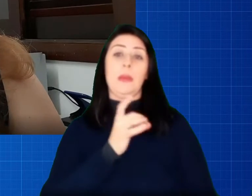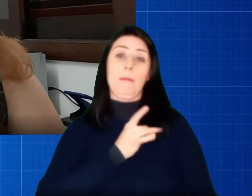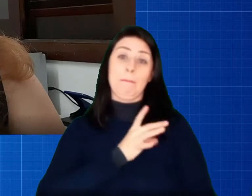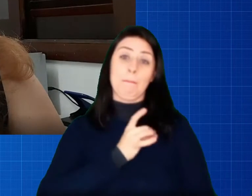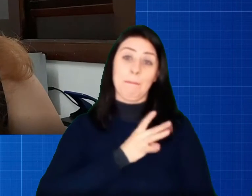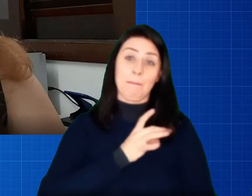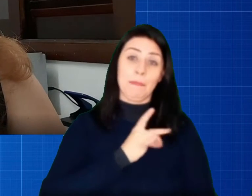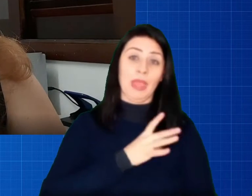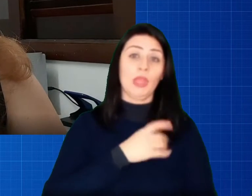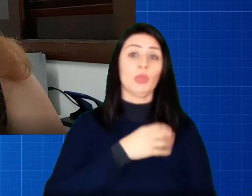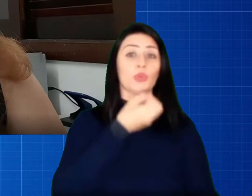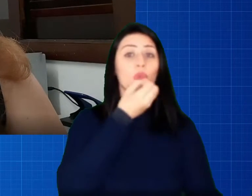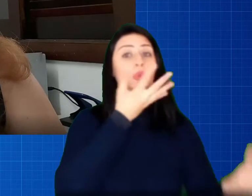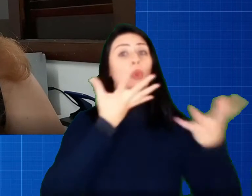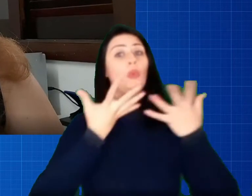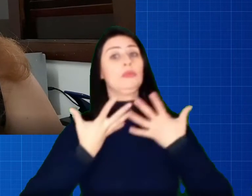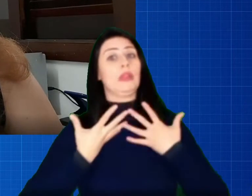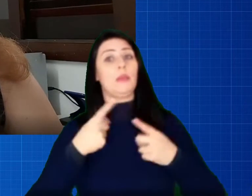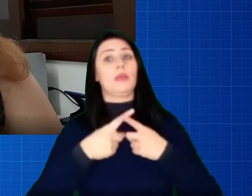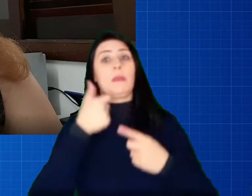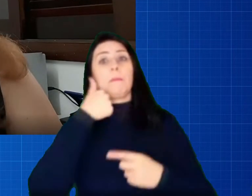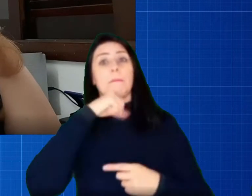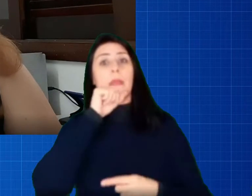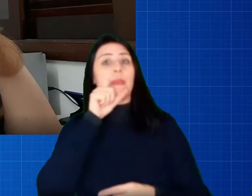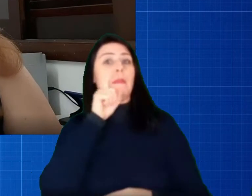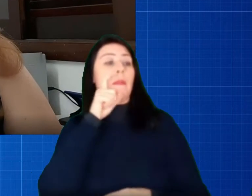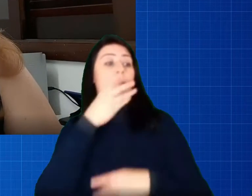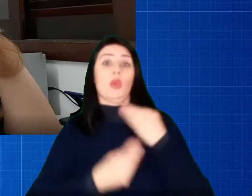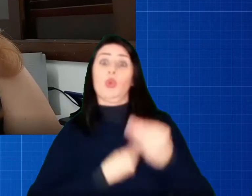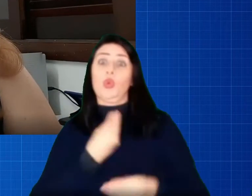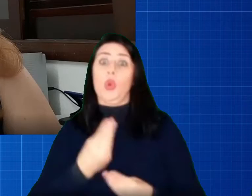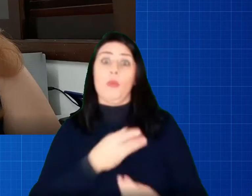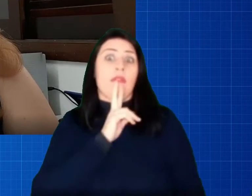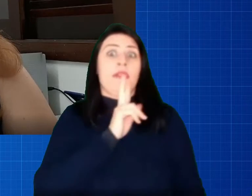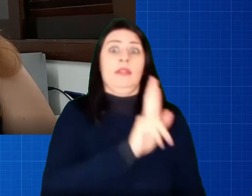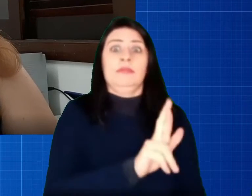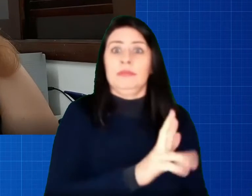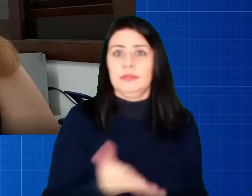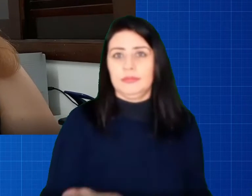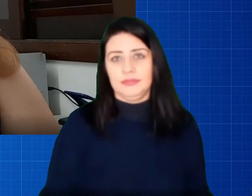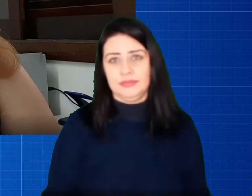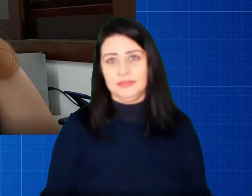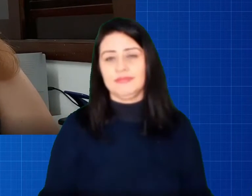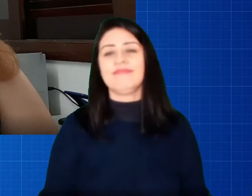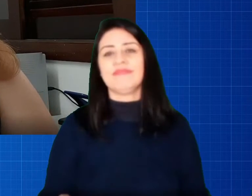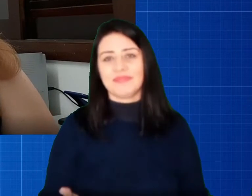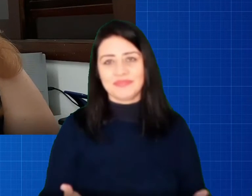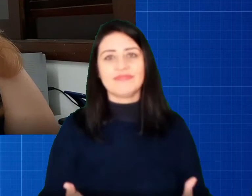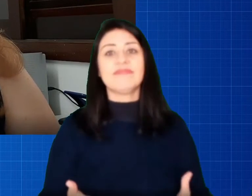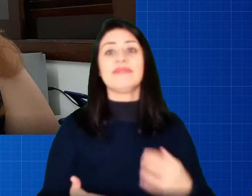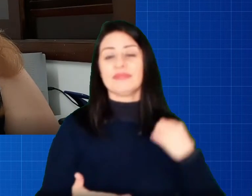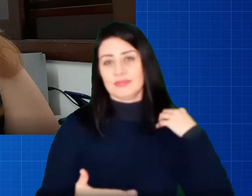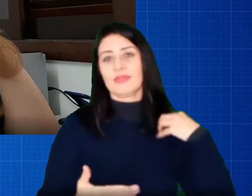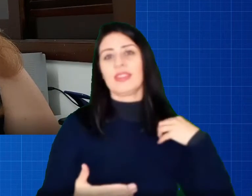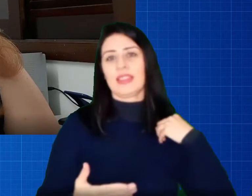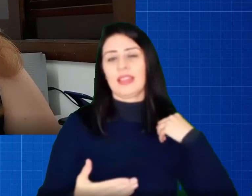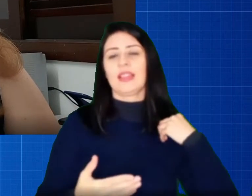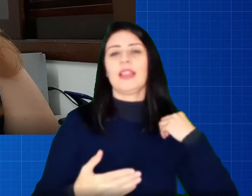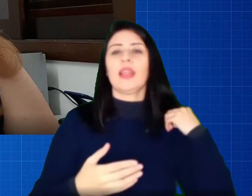Porque às vezes eles evitam contar o abuso, porque eles têm medo da reação do pai e da mãe. E,